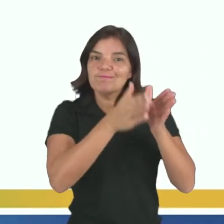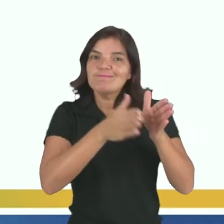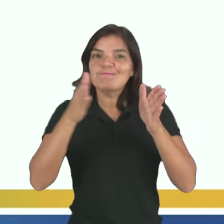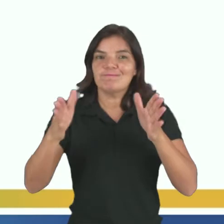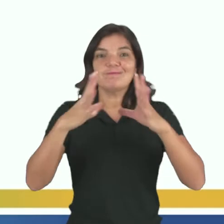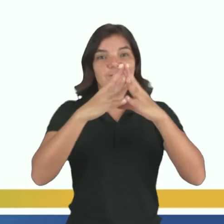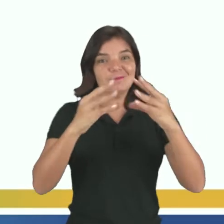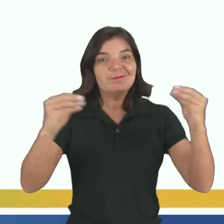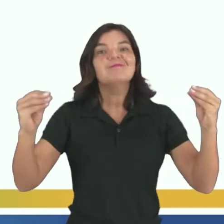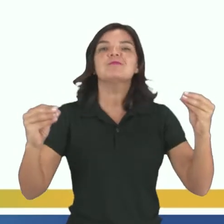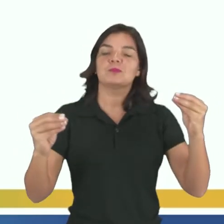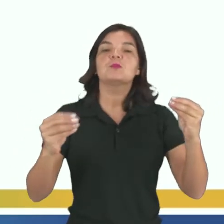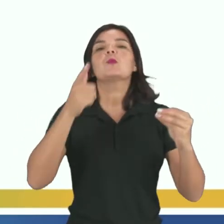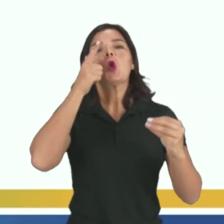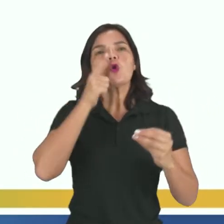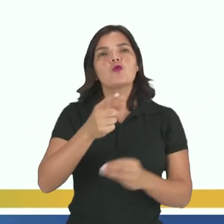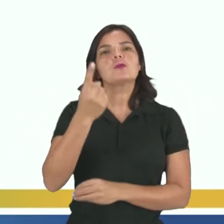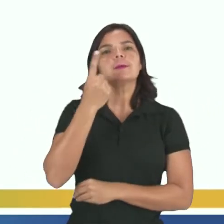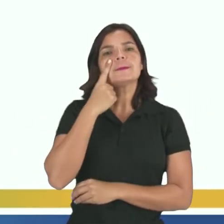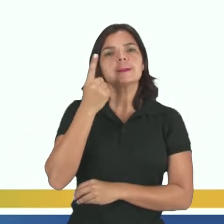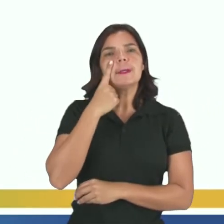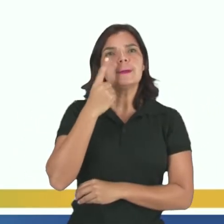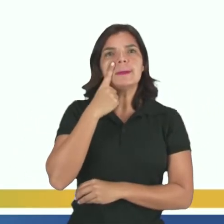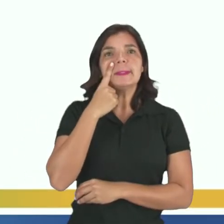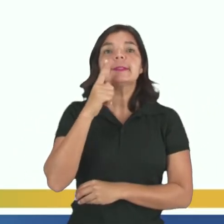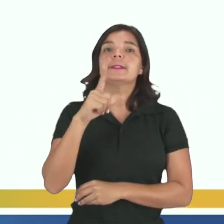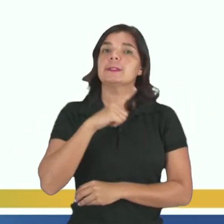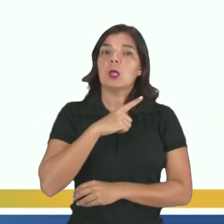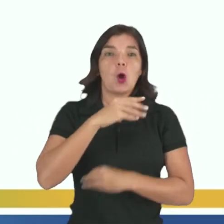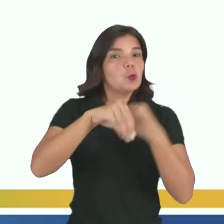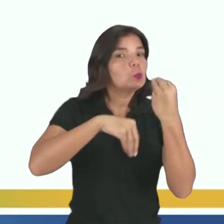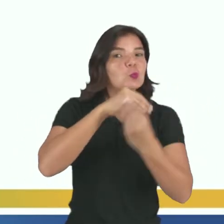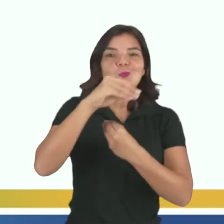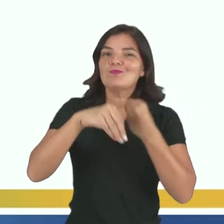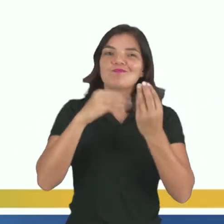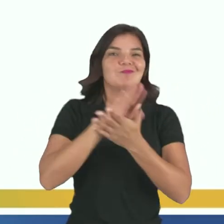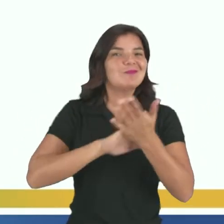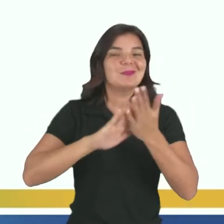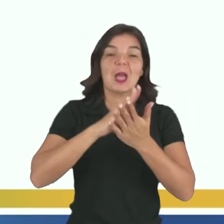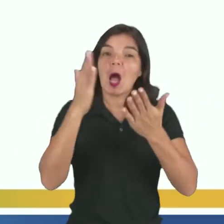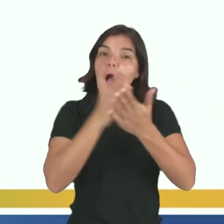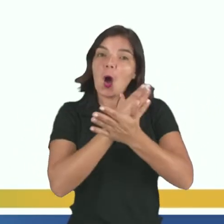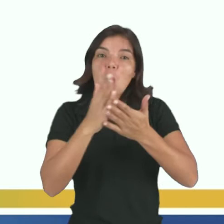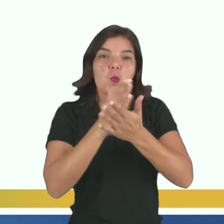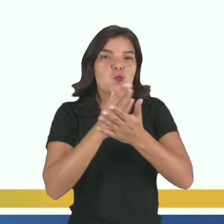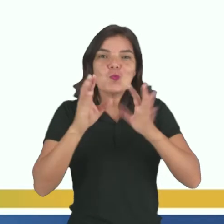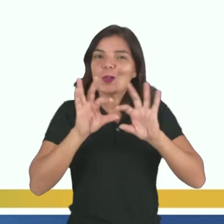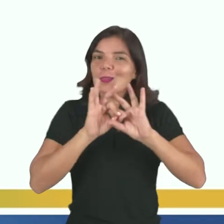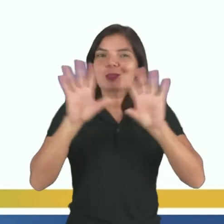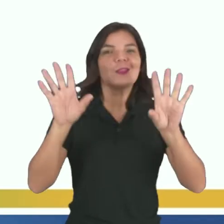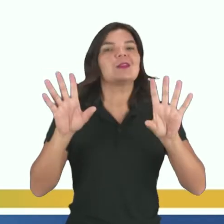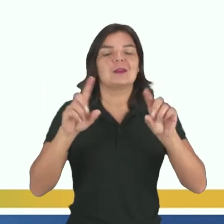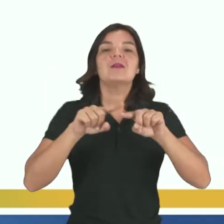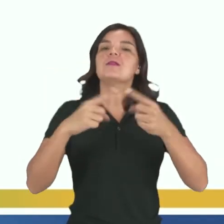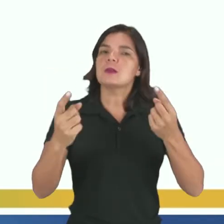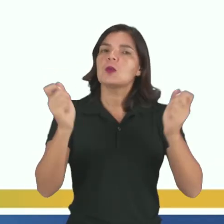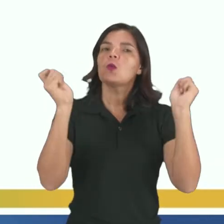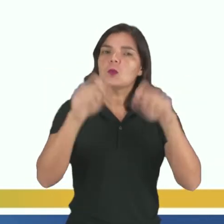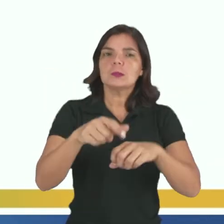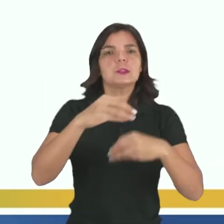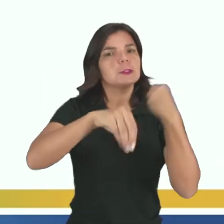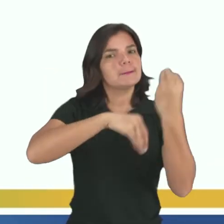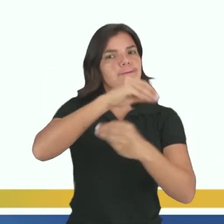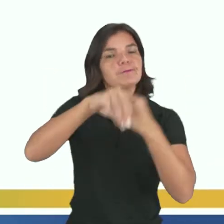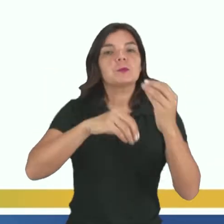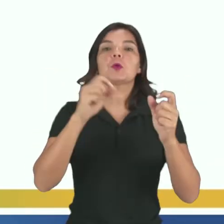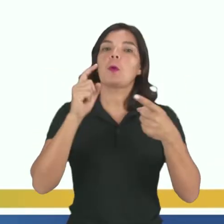seja, visualmente eu consigo enxergar que aqueles elementos não estão se misturando, alguma coisa não permite com que eles consigam se